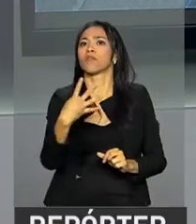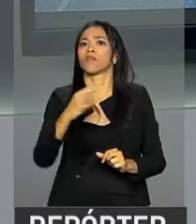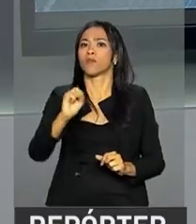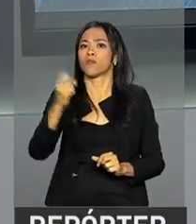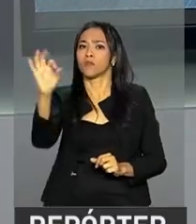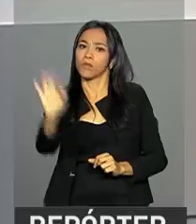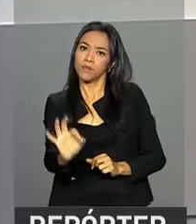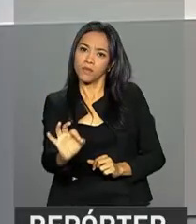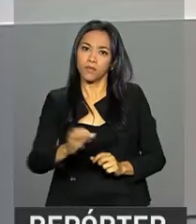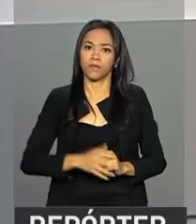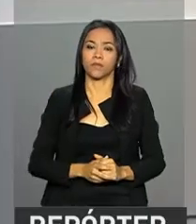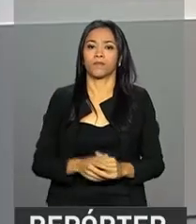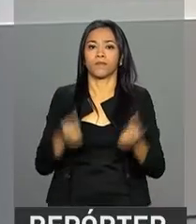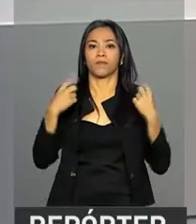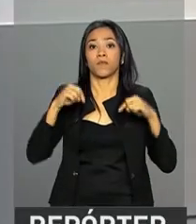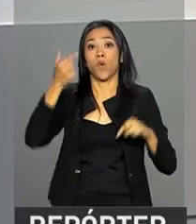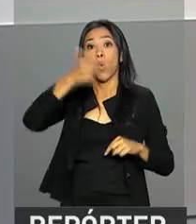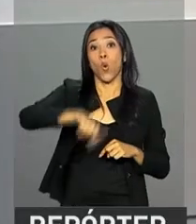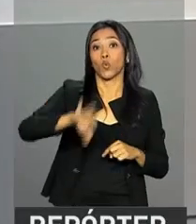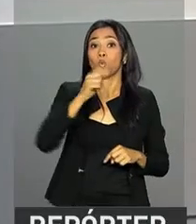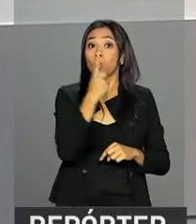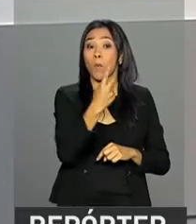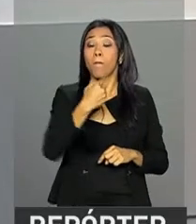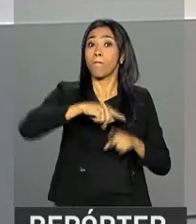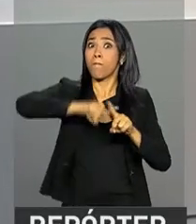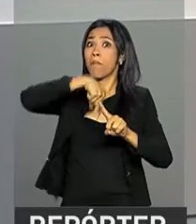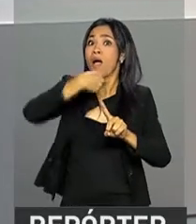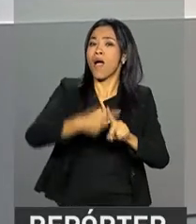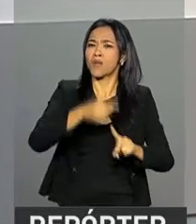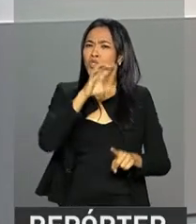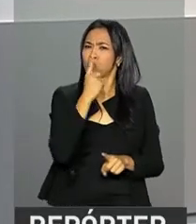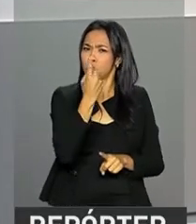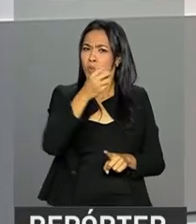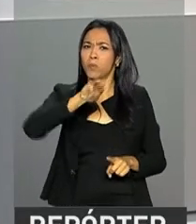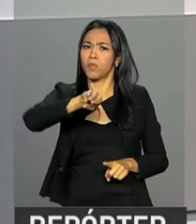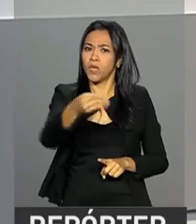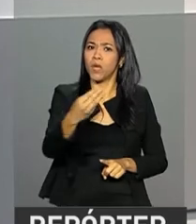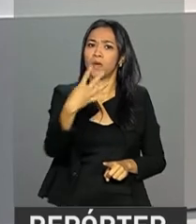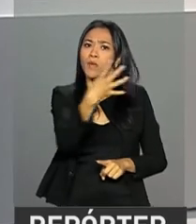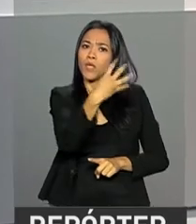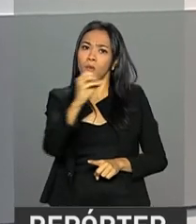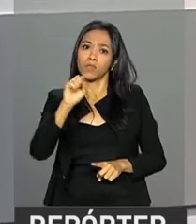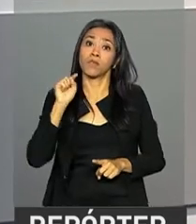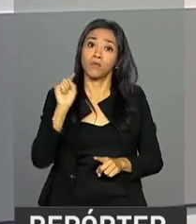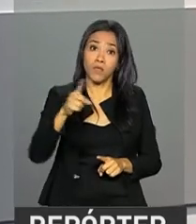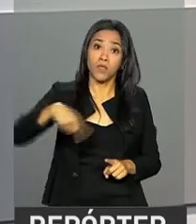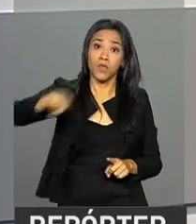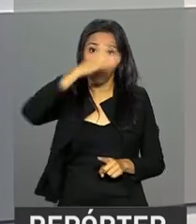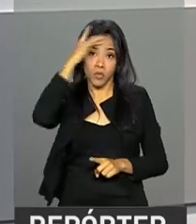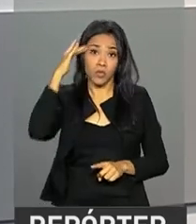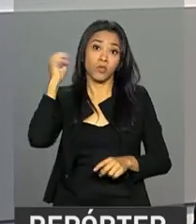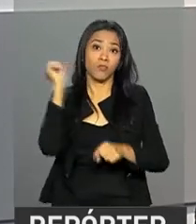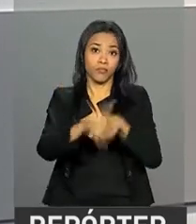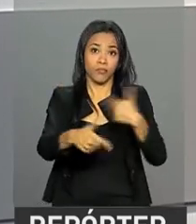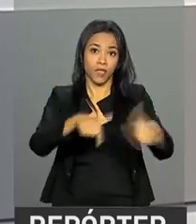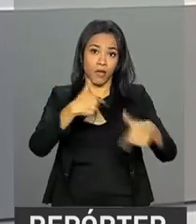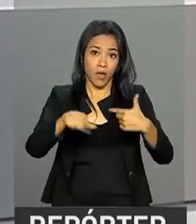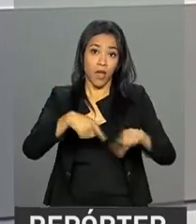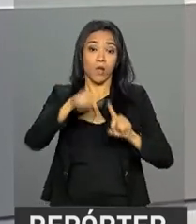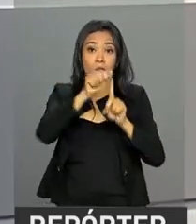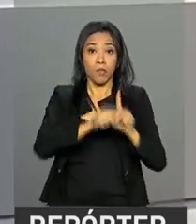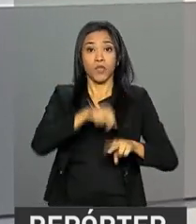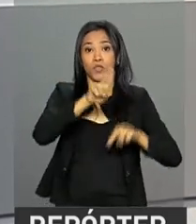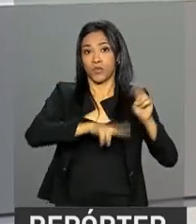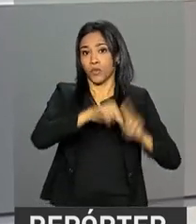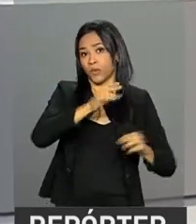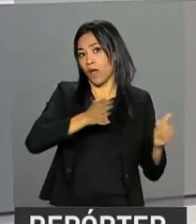por cento mais 1 milhão e 400 mil pessoas no mercado de trabalho entre junho e agosto deste ano o número de pessoas